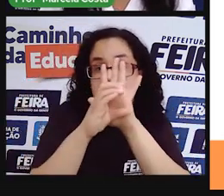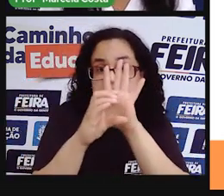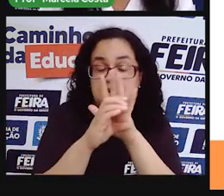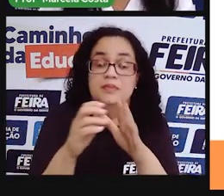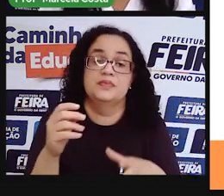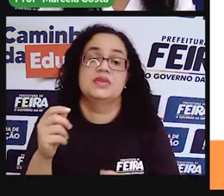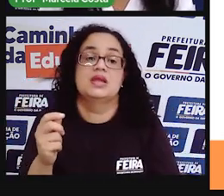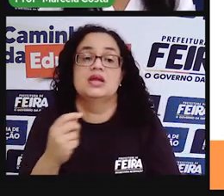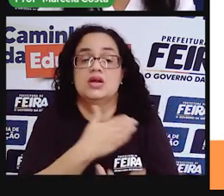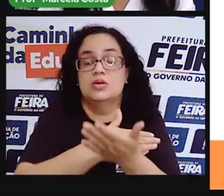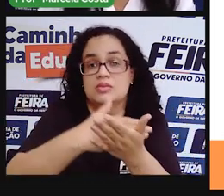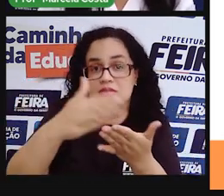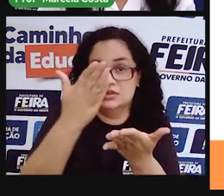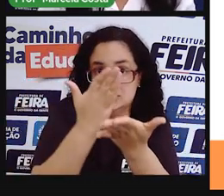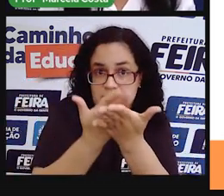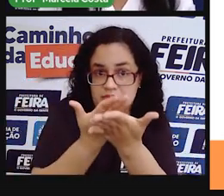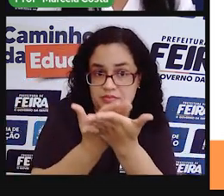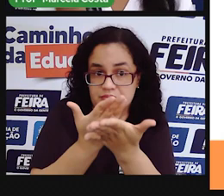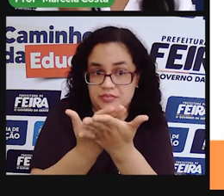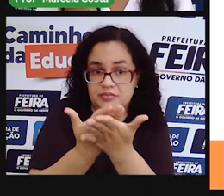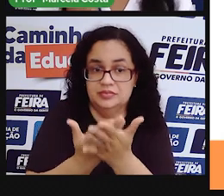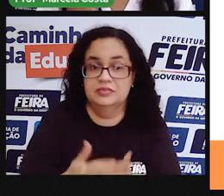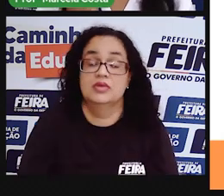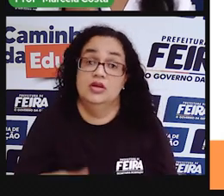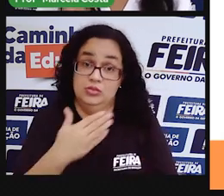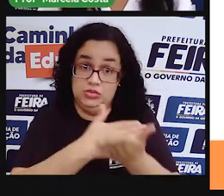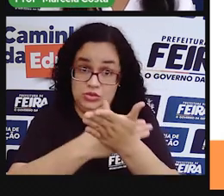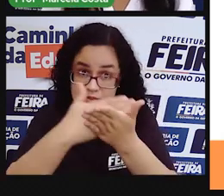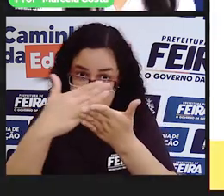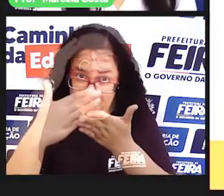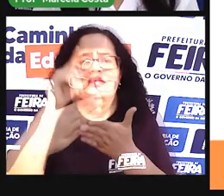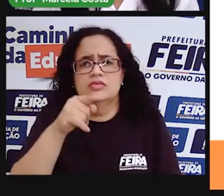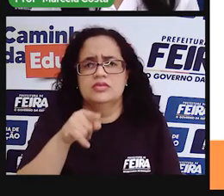a aula. Vamos começar?